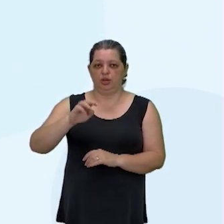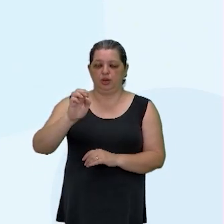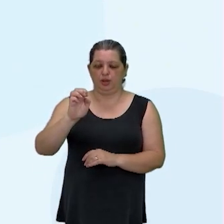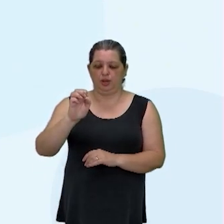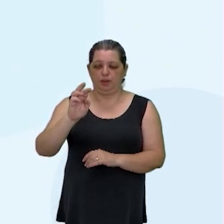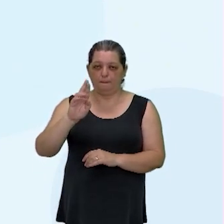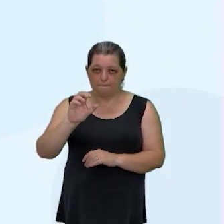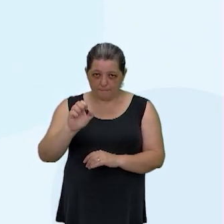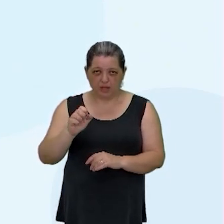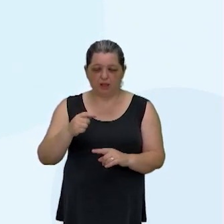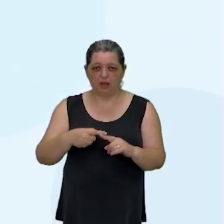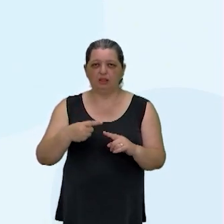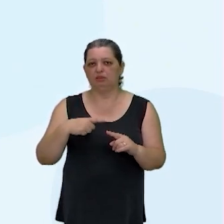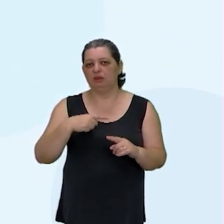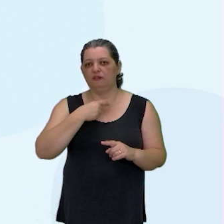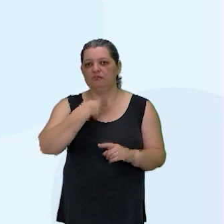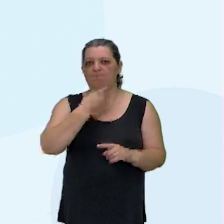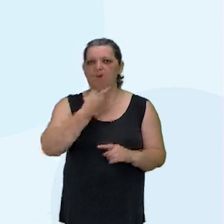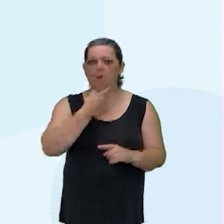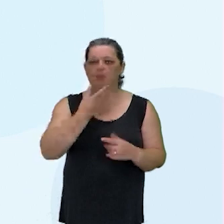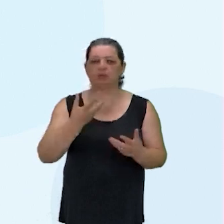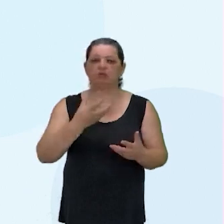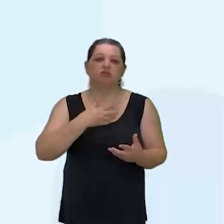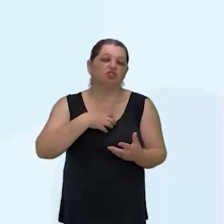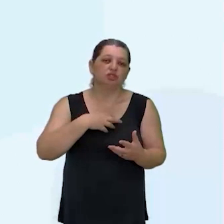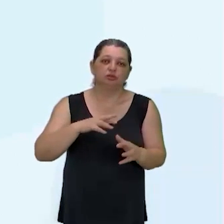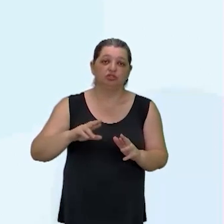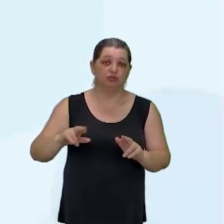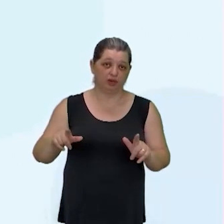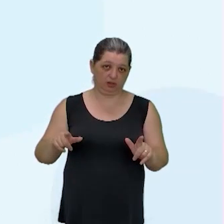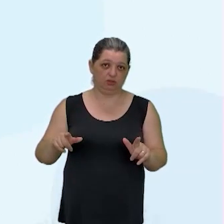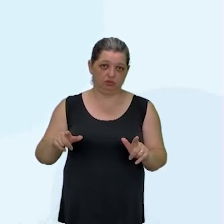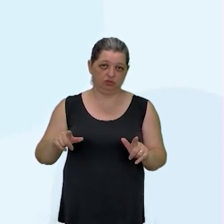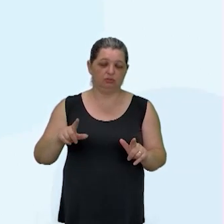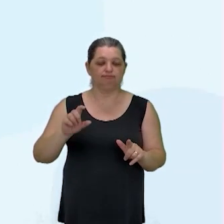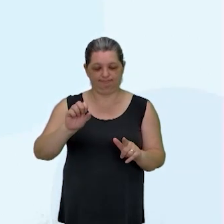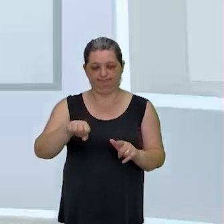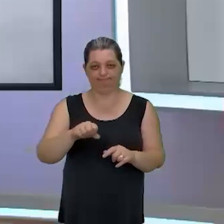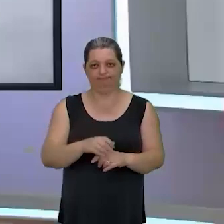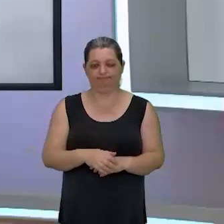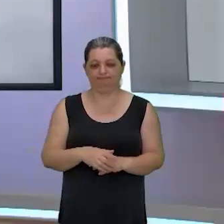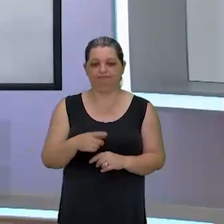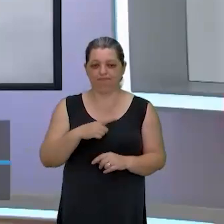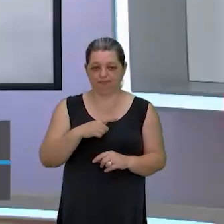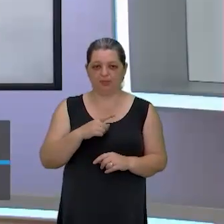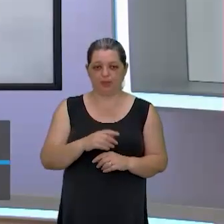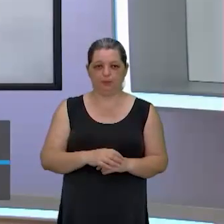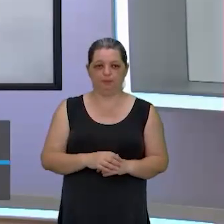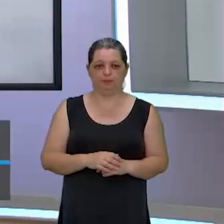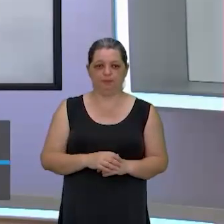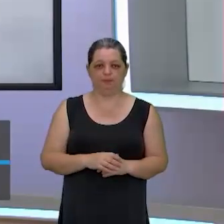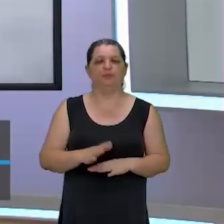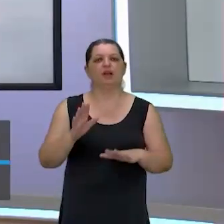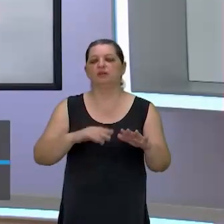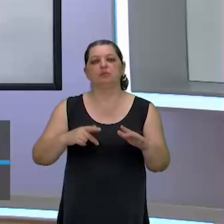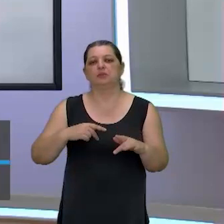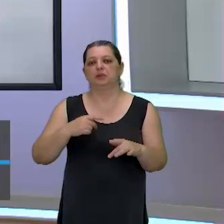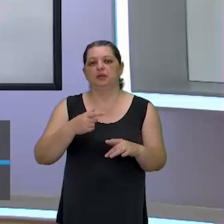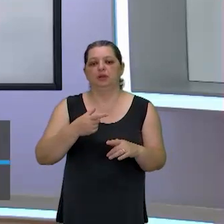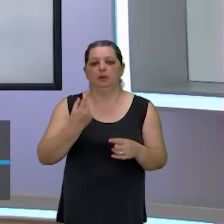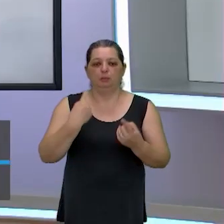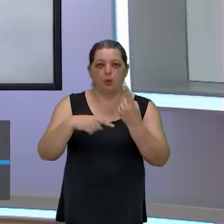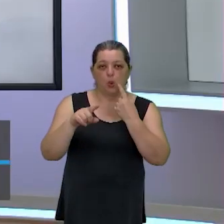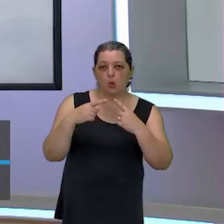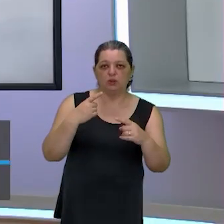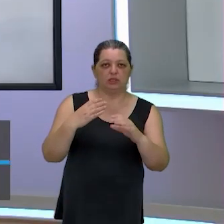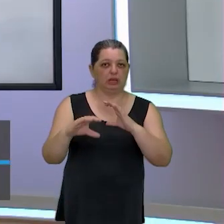então tem voz com timbres diferentes Professor Giba assim às vezes eu posso cantar aqui a